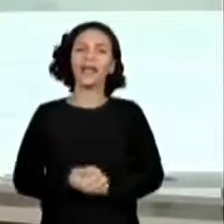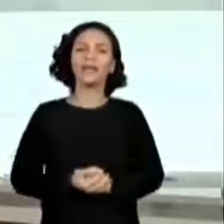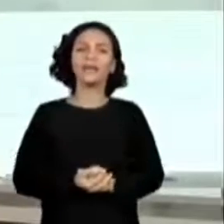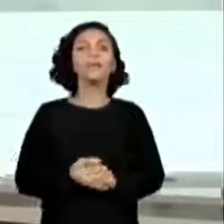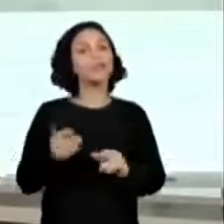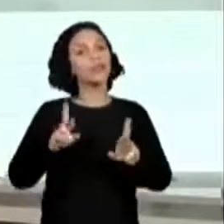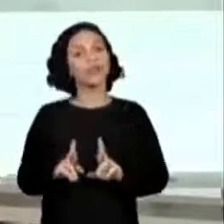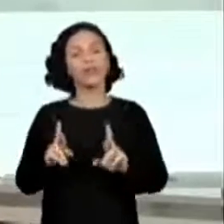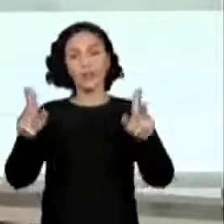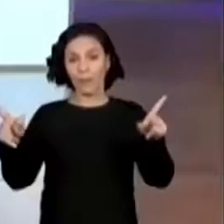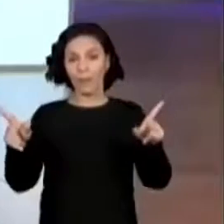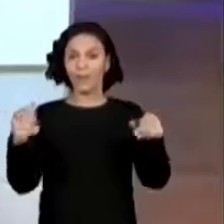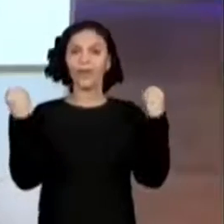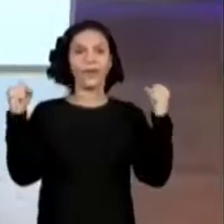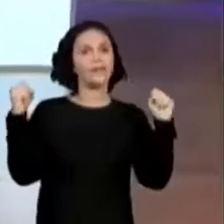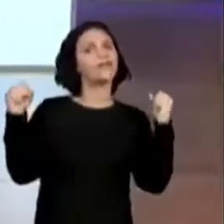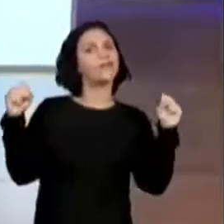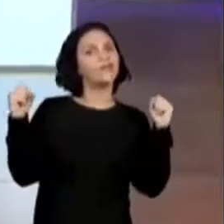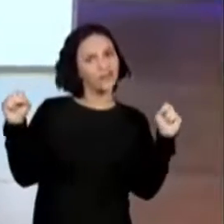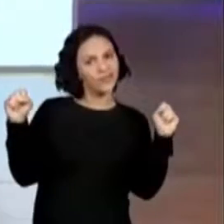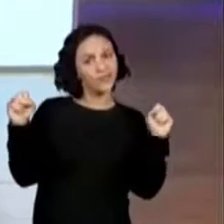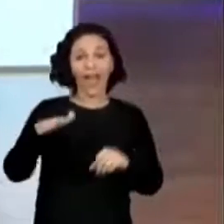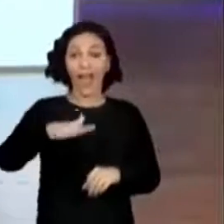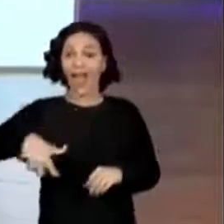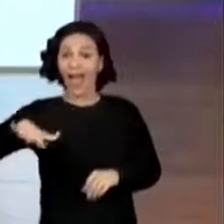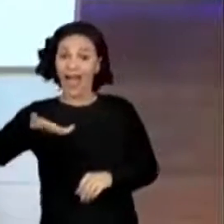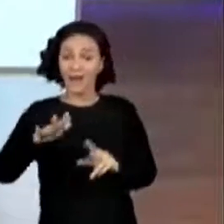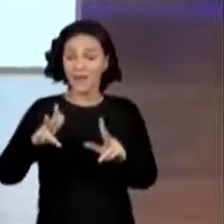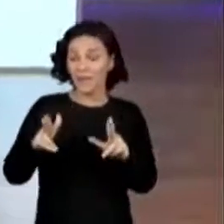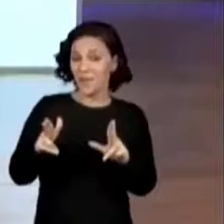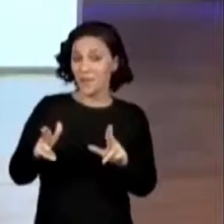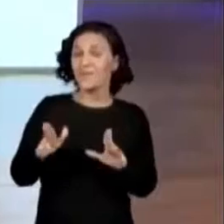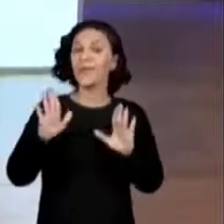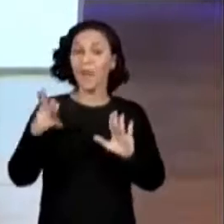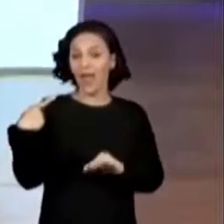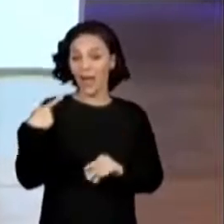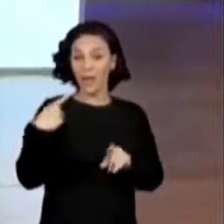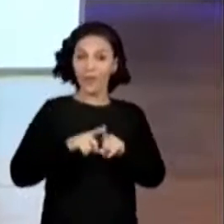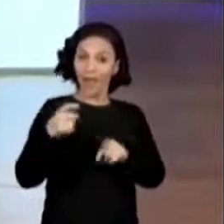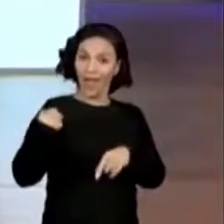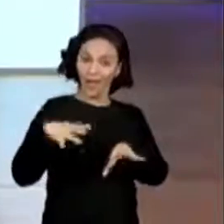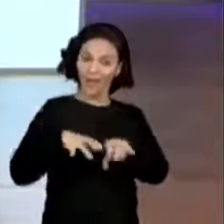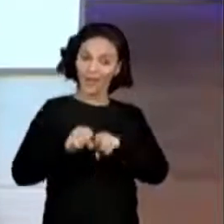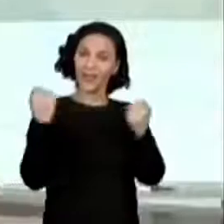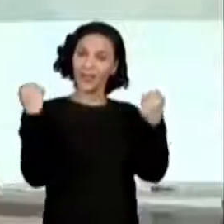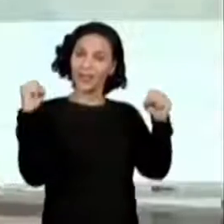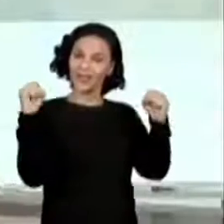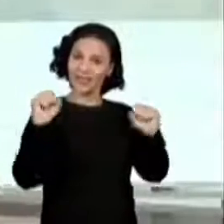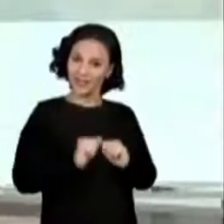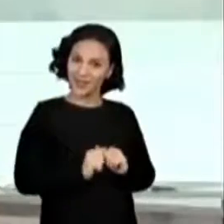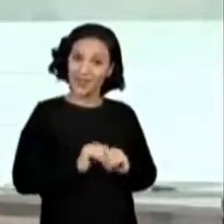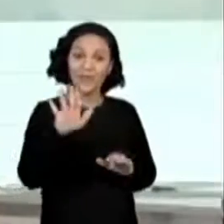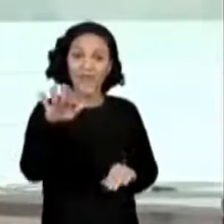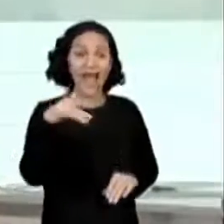Diferente não, porque educação física, mesma área, gente. Aliás, já vou até adiantar aqui.